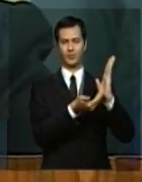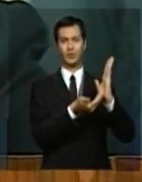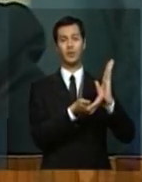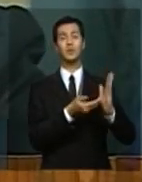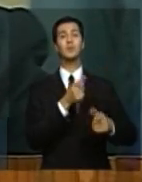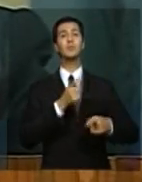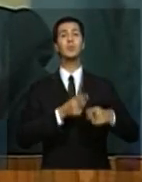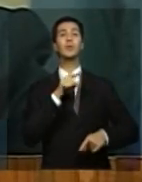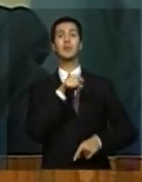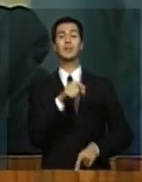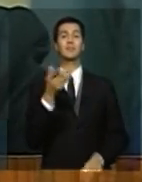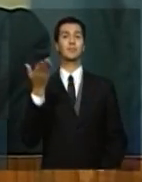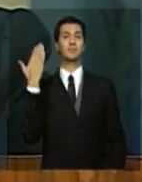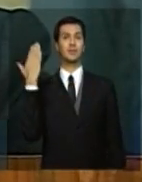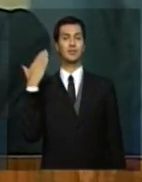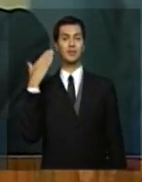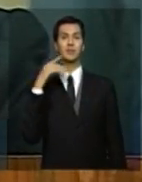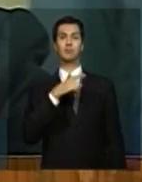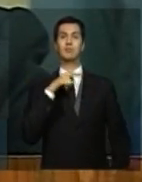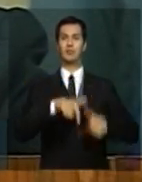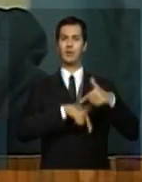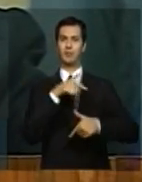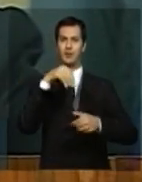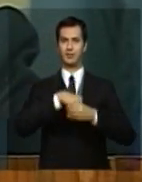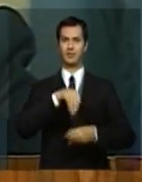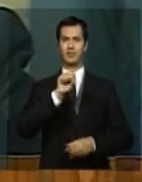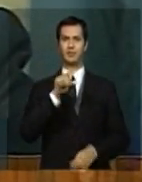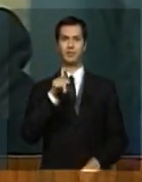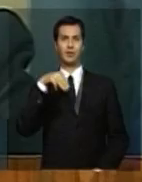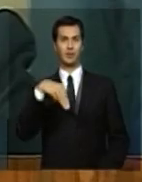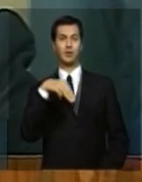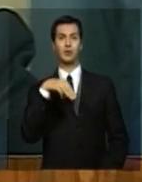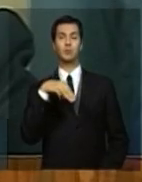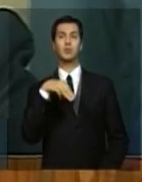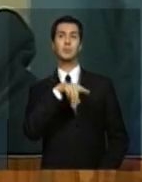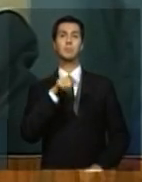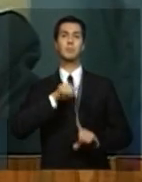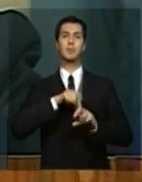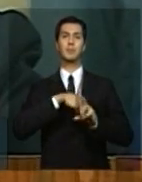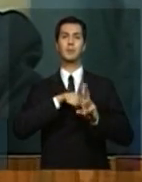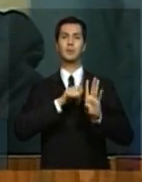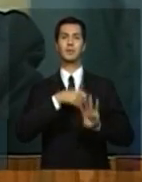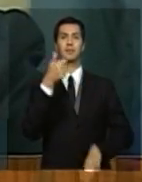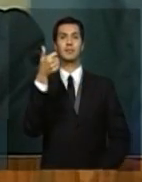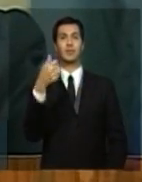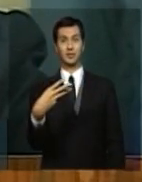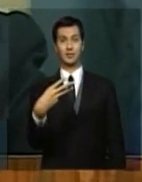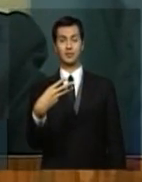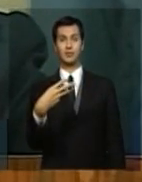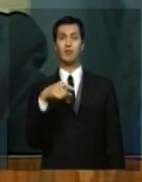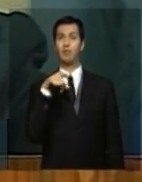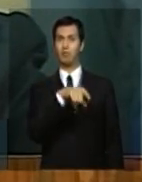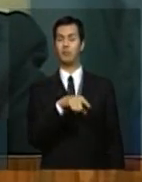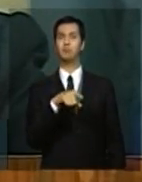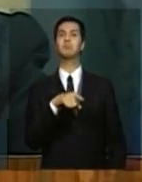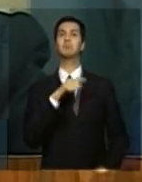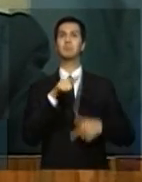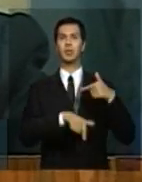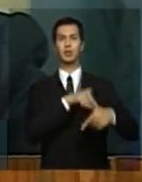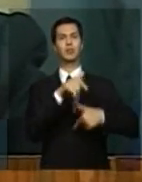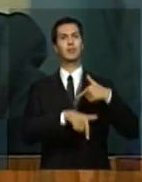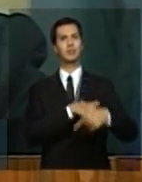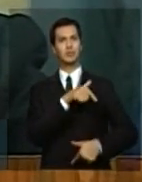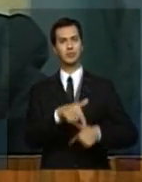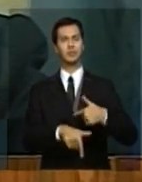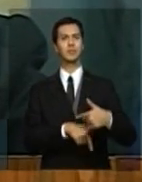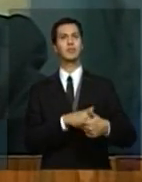foi na sua gestão de 13 meses que ela implementou e realizou esta a a sétima